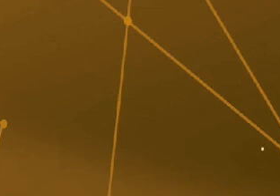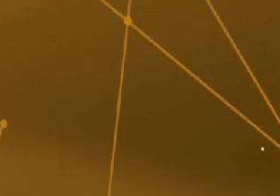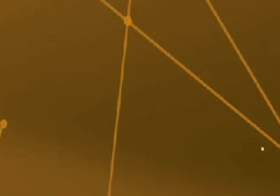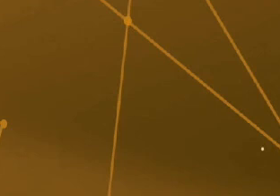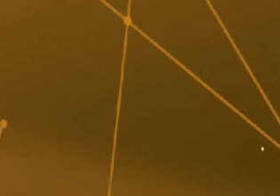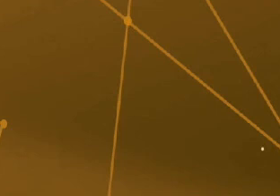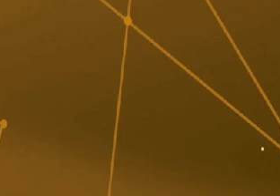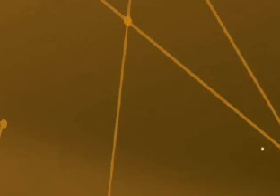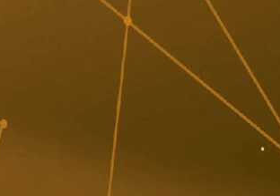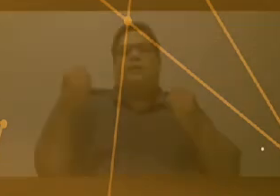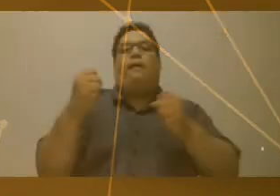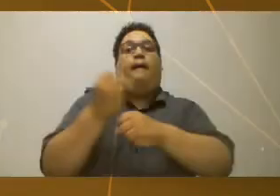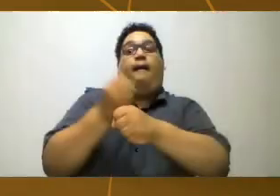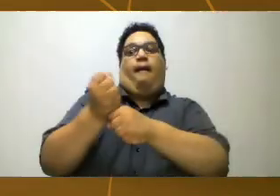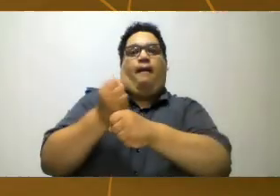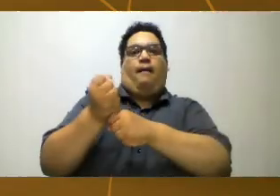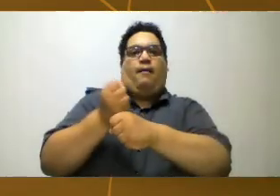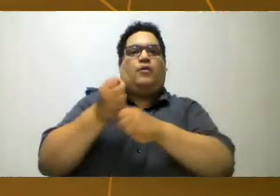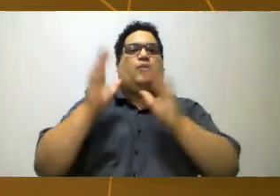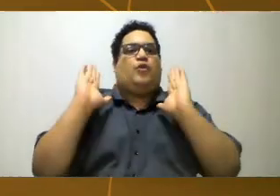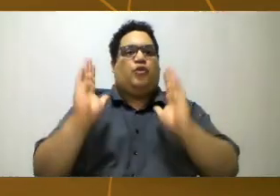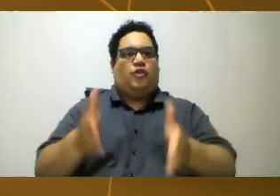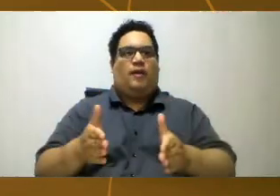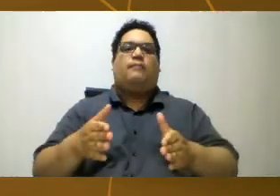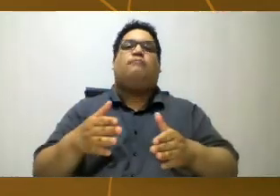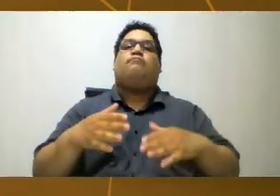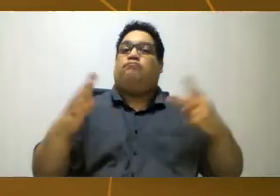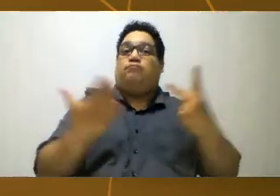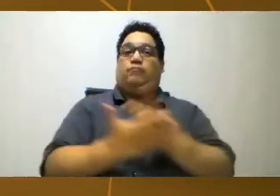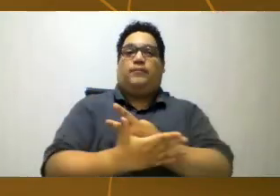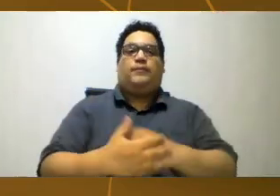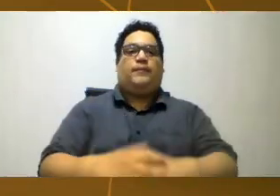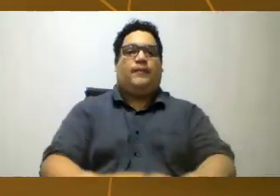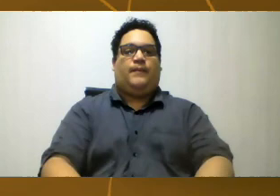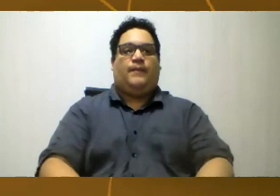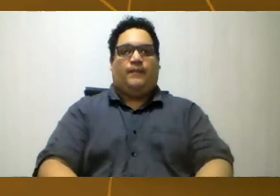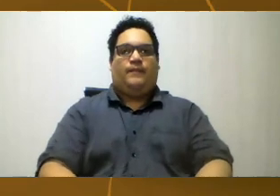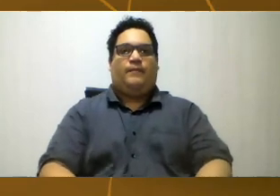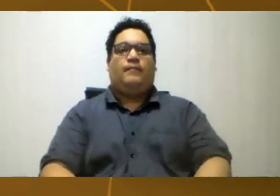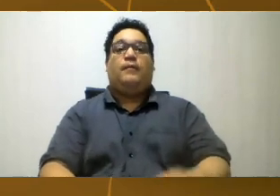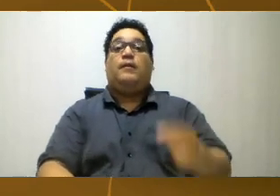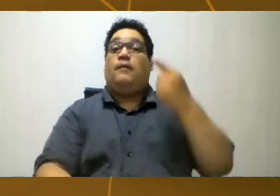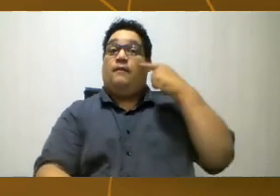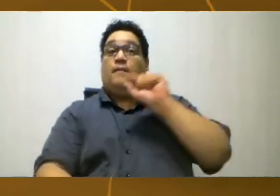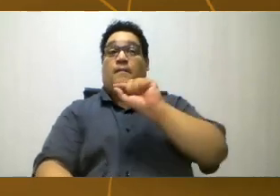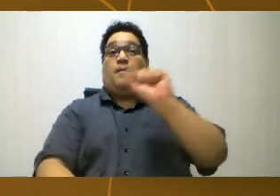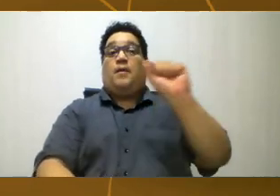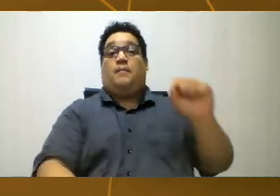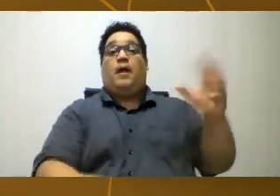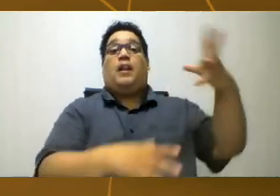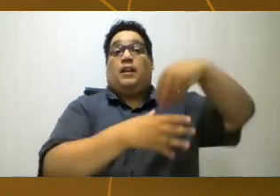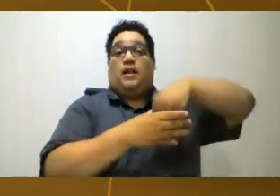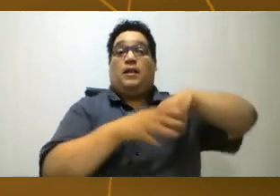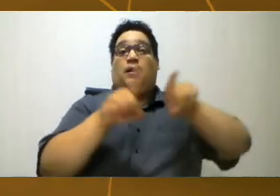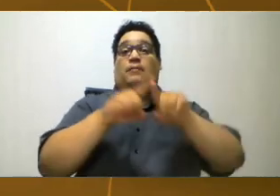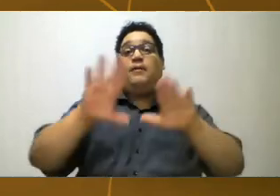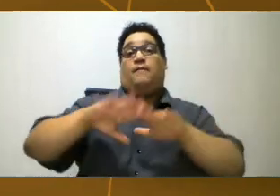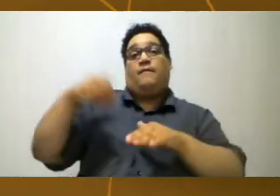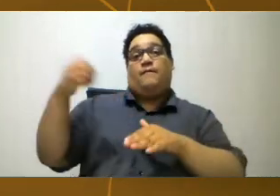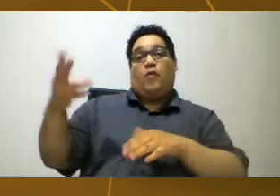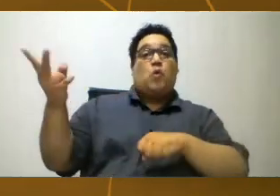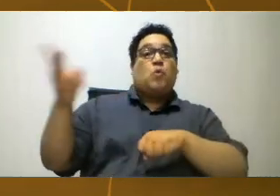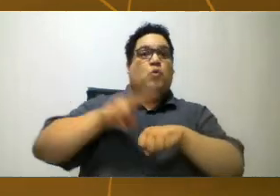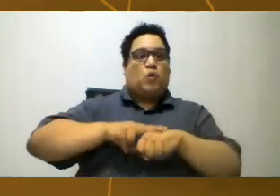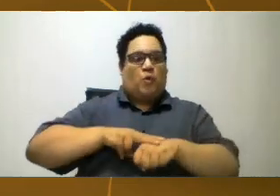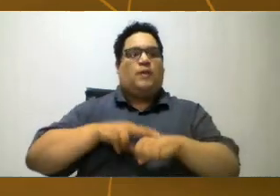forte, de anos, que tem acontecido com esses agentes, né, tanto interno quanto externo. É